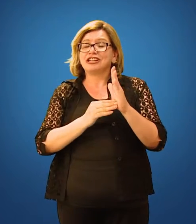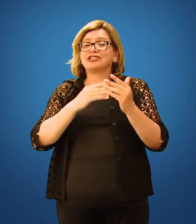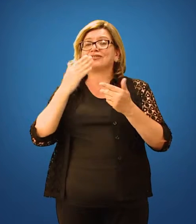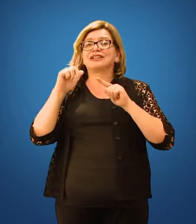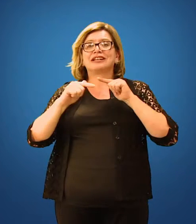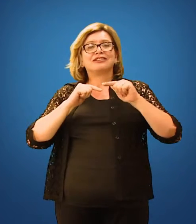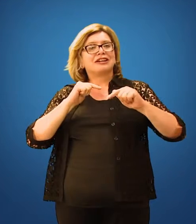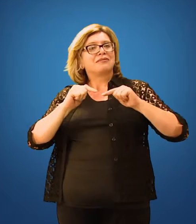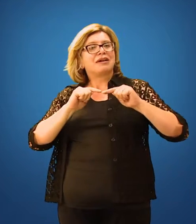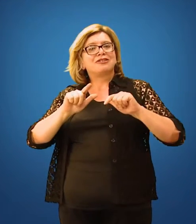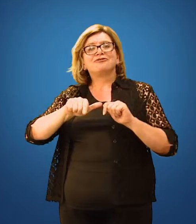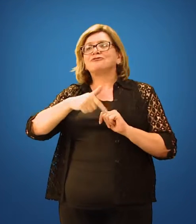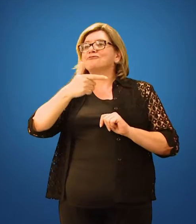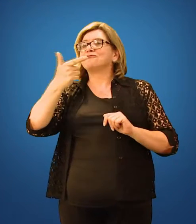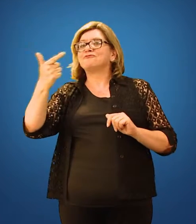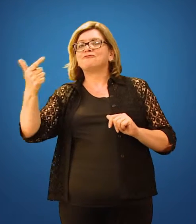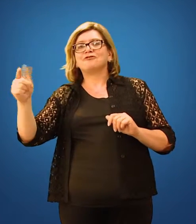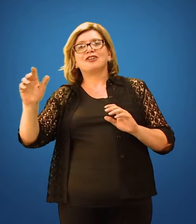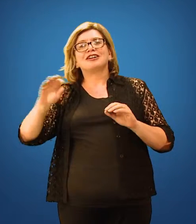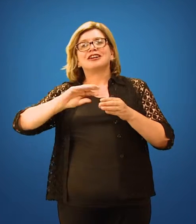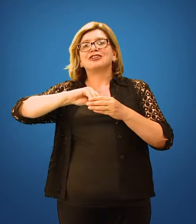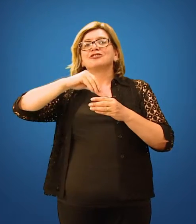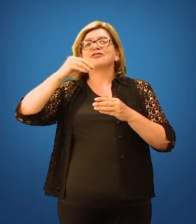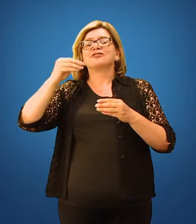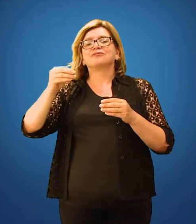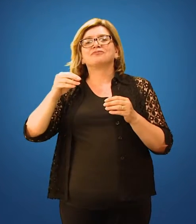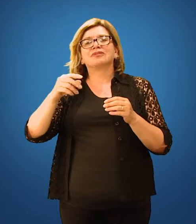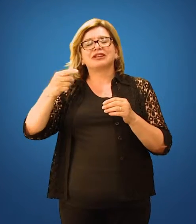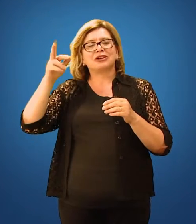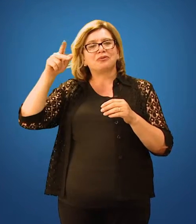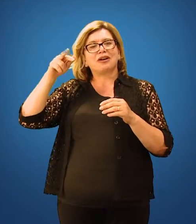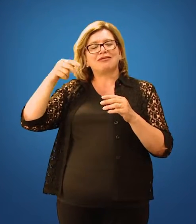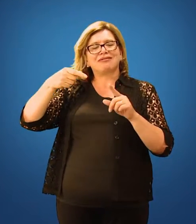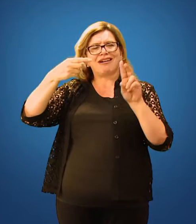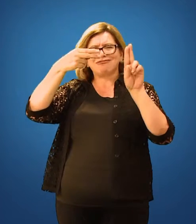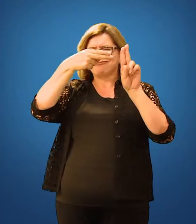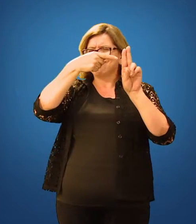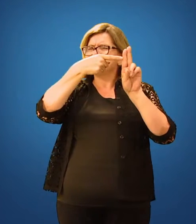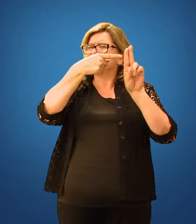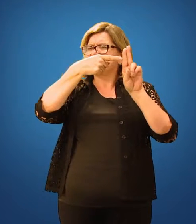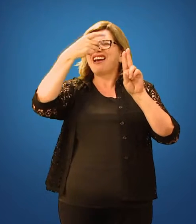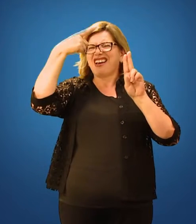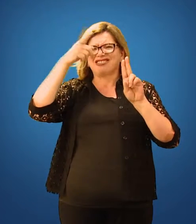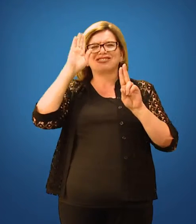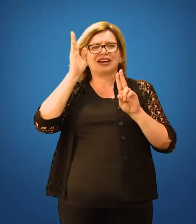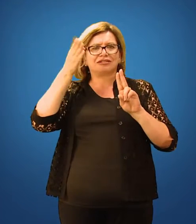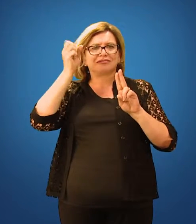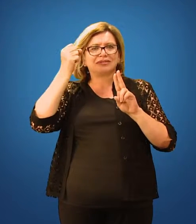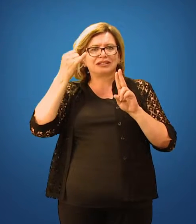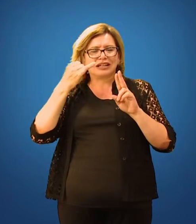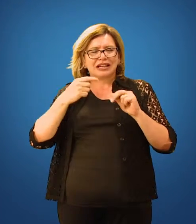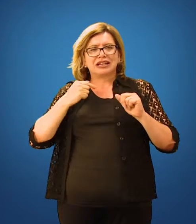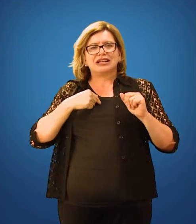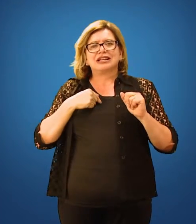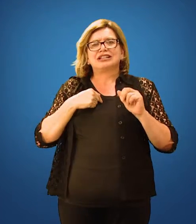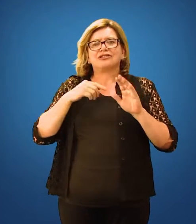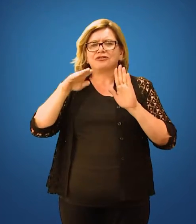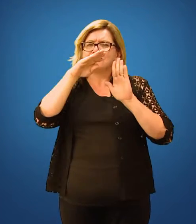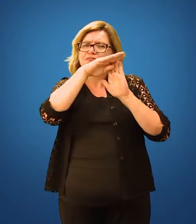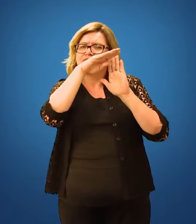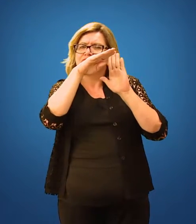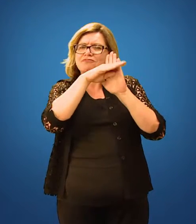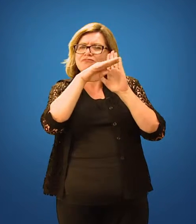trabalhos em sala de aula. É aquilo que eu falei lá na primeira unidade. Trabalhar com a pedagogia empreendedora vai fazer com que você trabalhe com